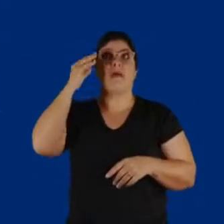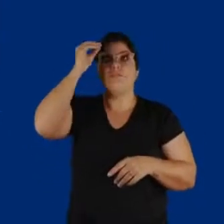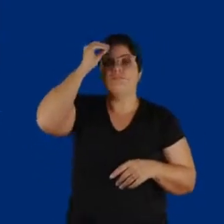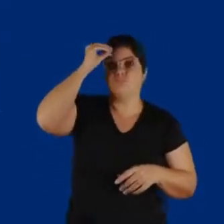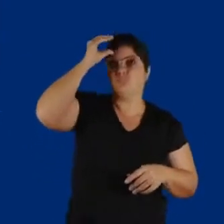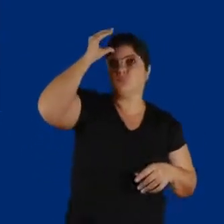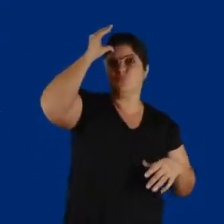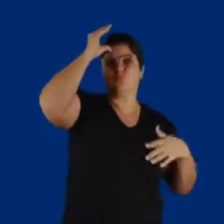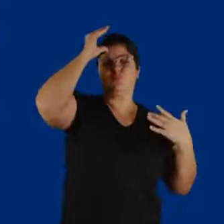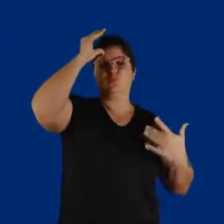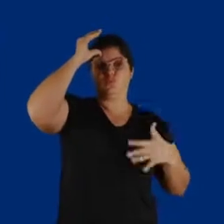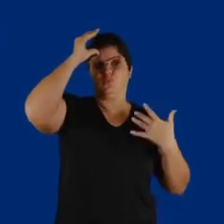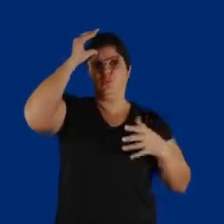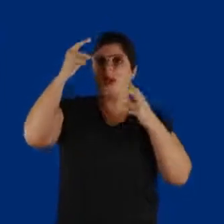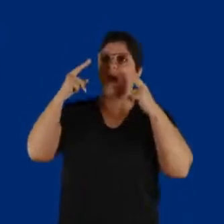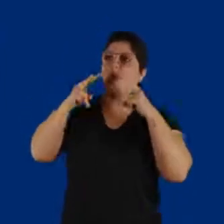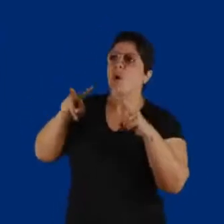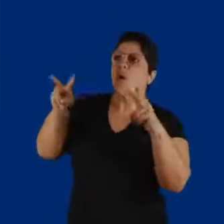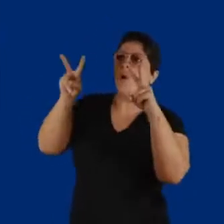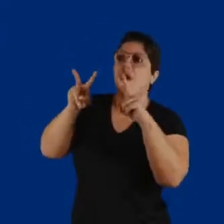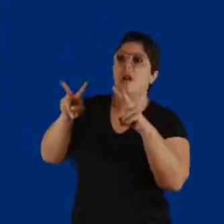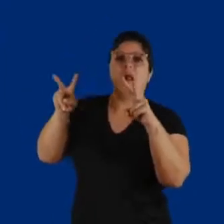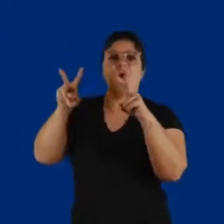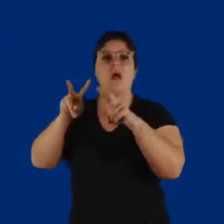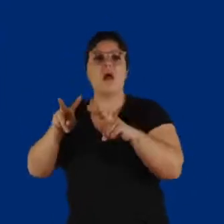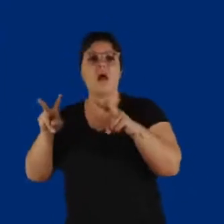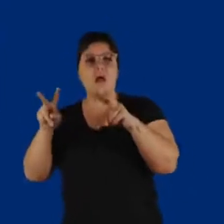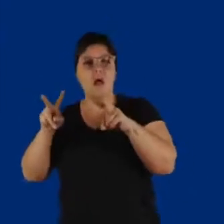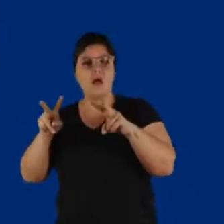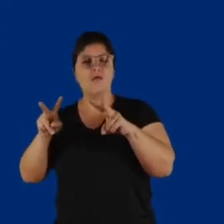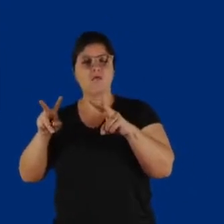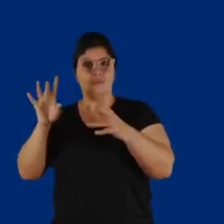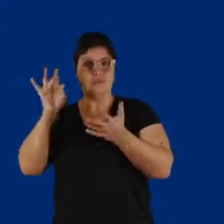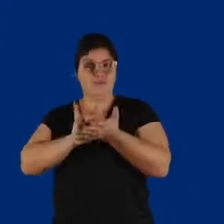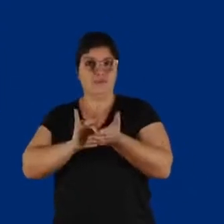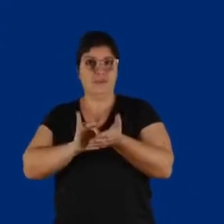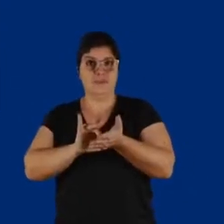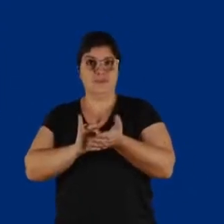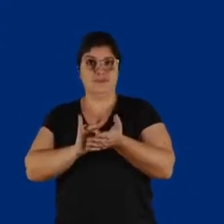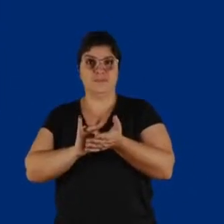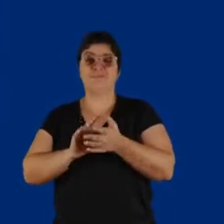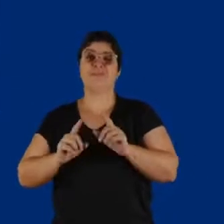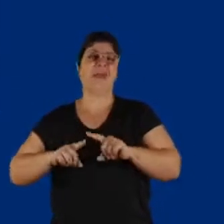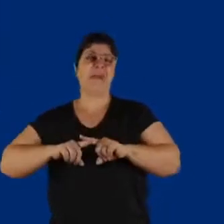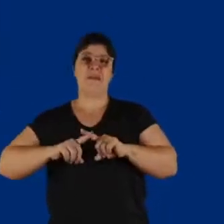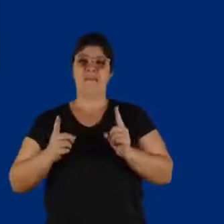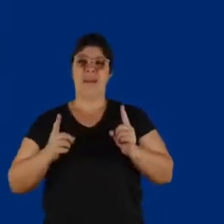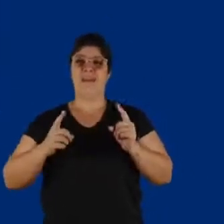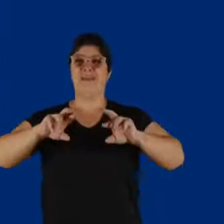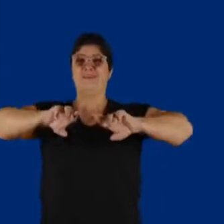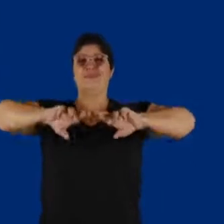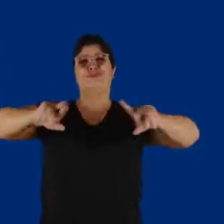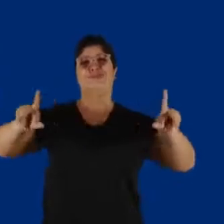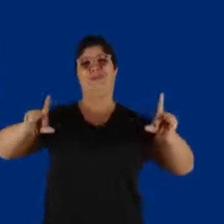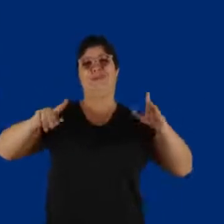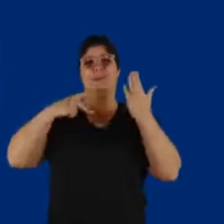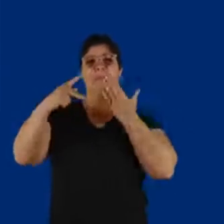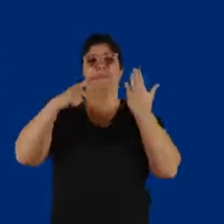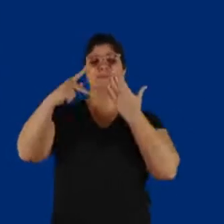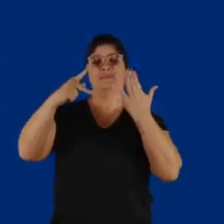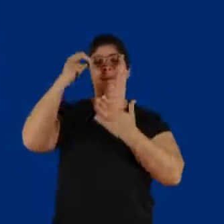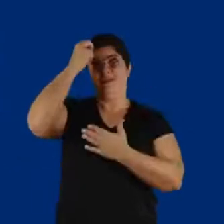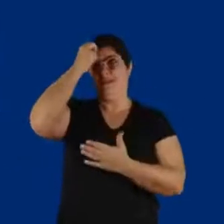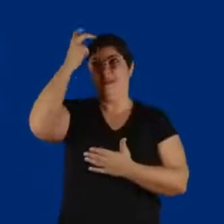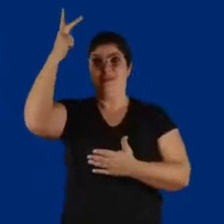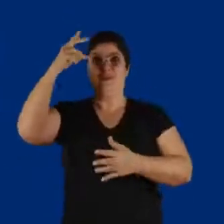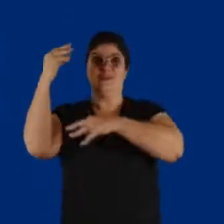psiquiatria transcultural. Isso, na verdade, está no seu quintal dos fundos. Você tem aqui essa questão internacional